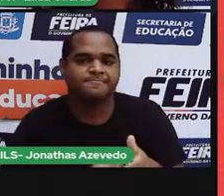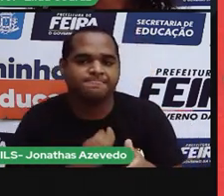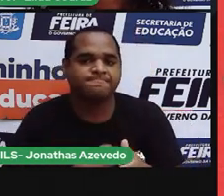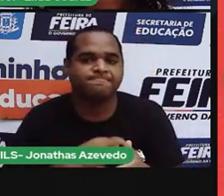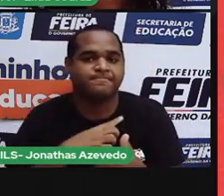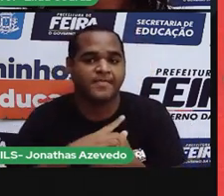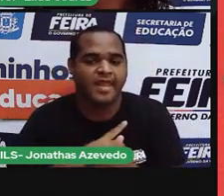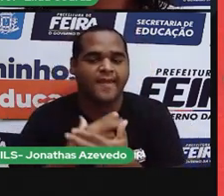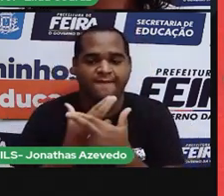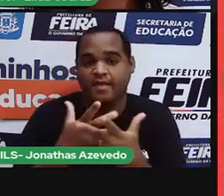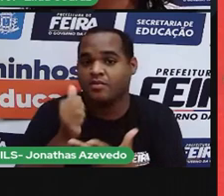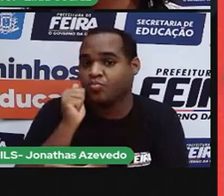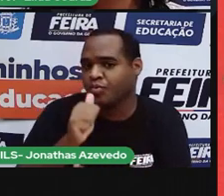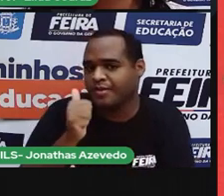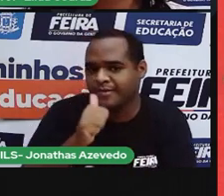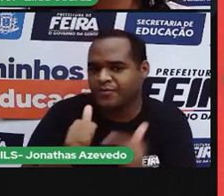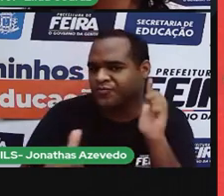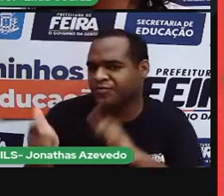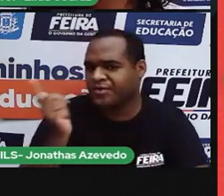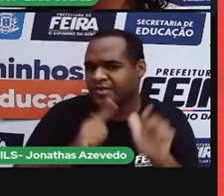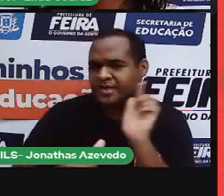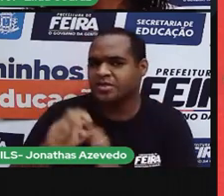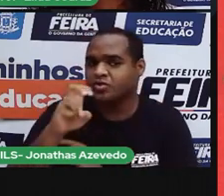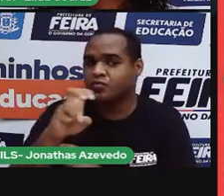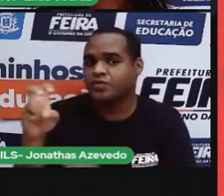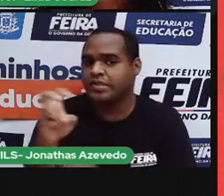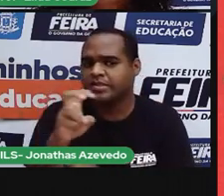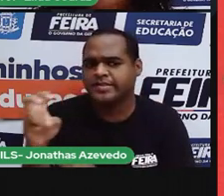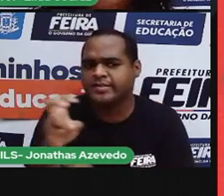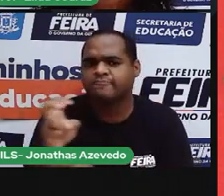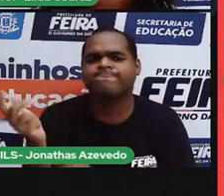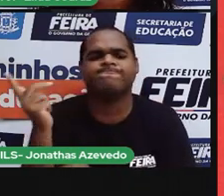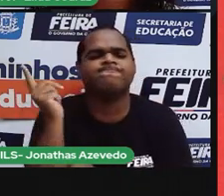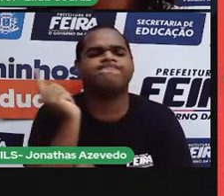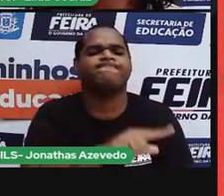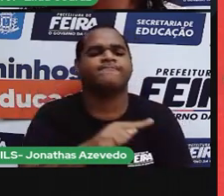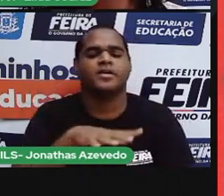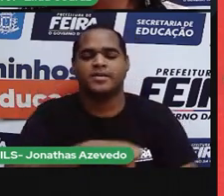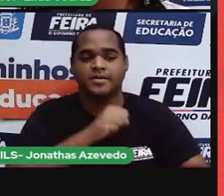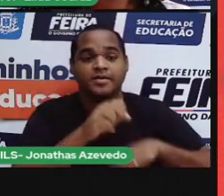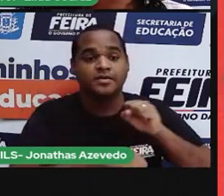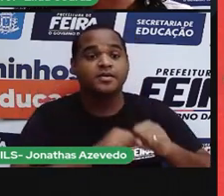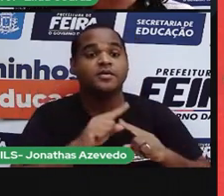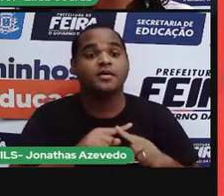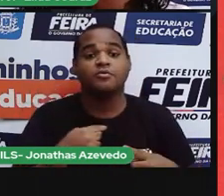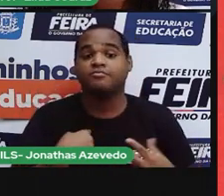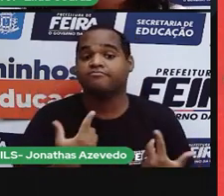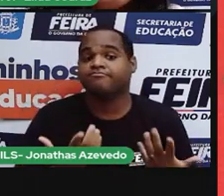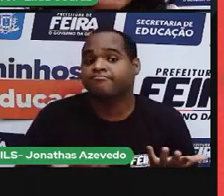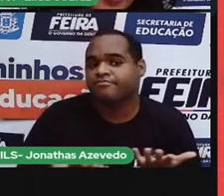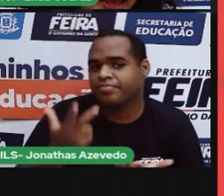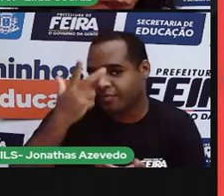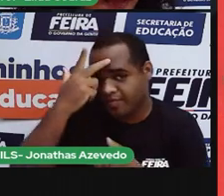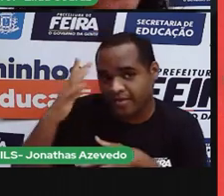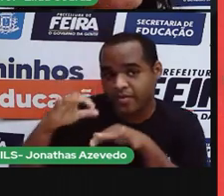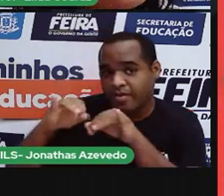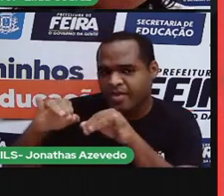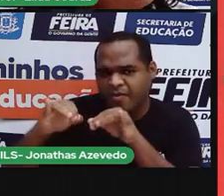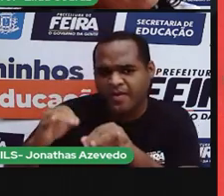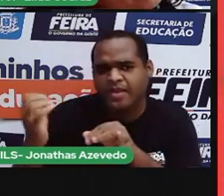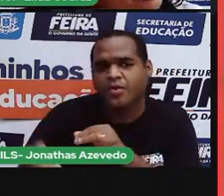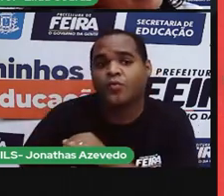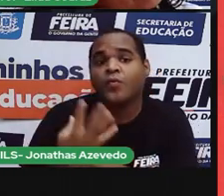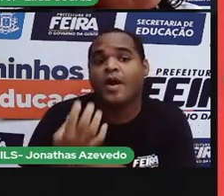moça conseguir os 55 caranguejos pegar, adivinha quantos no mercado ela